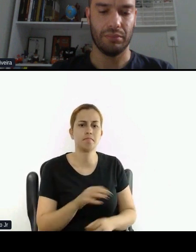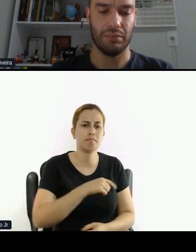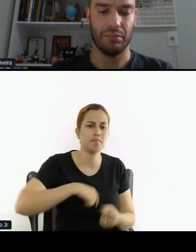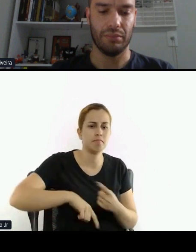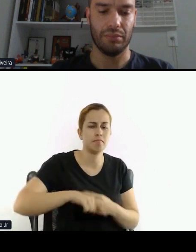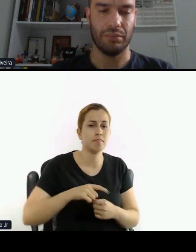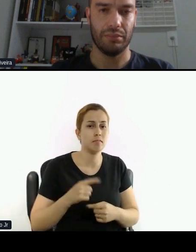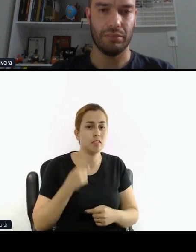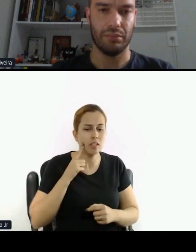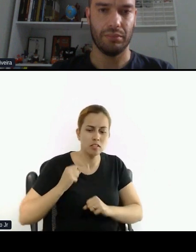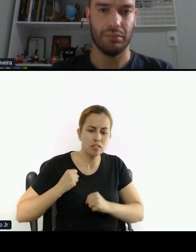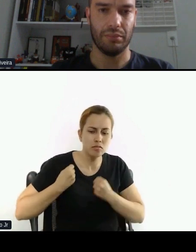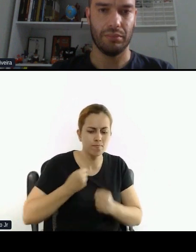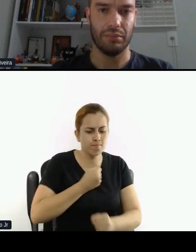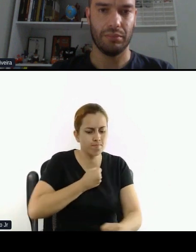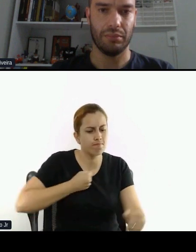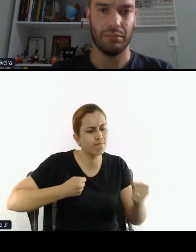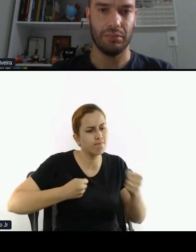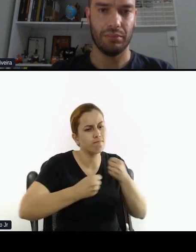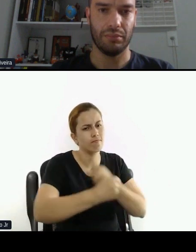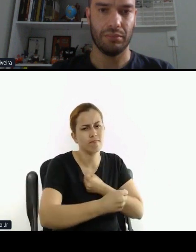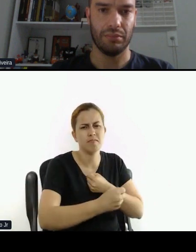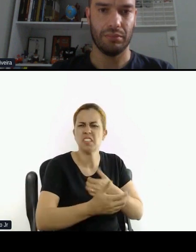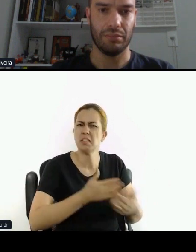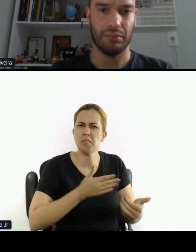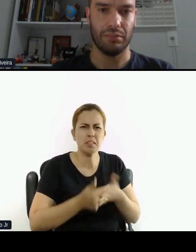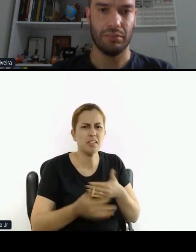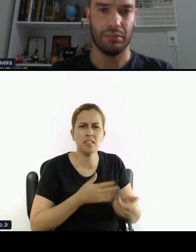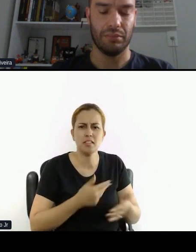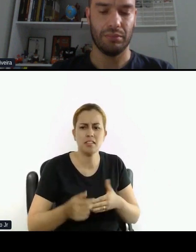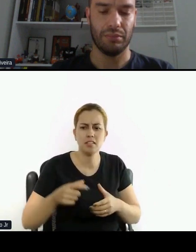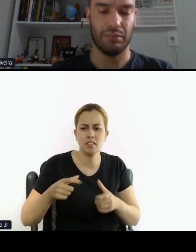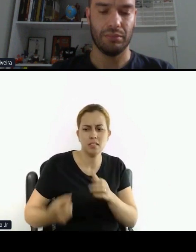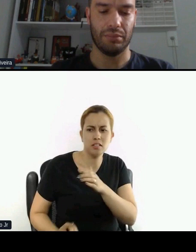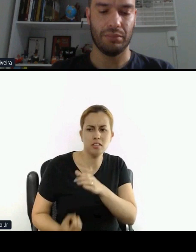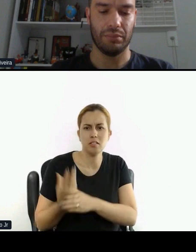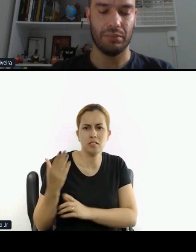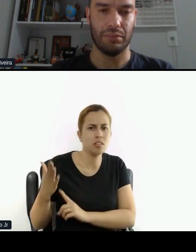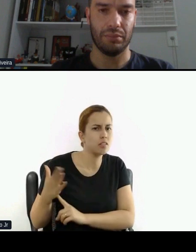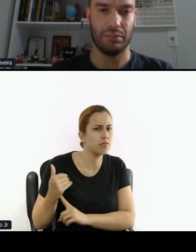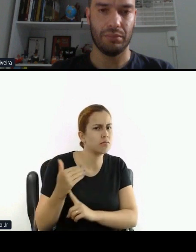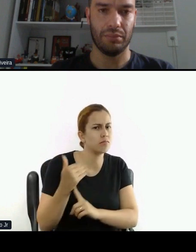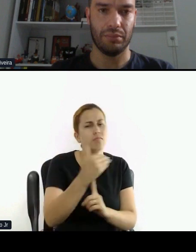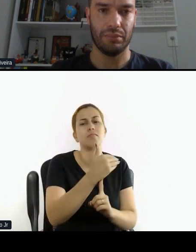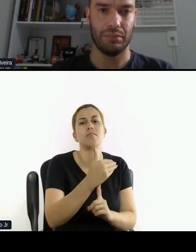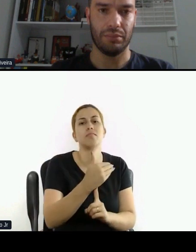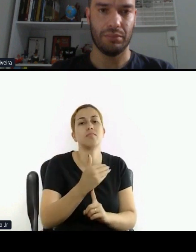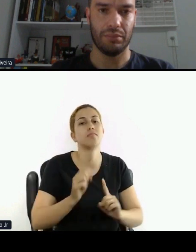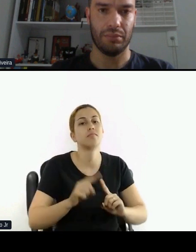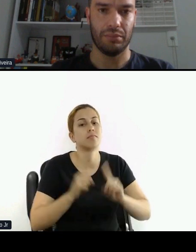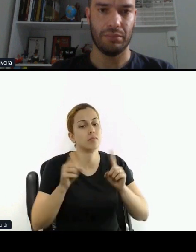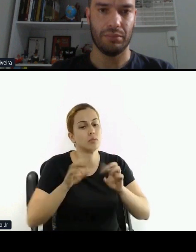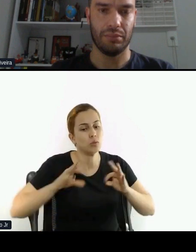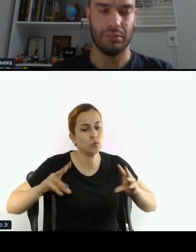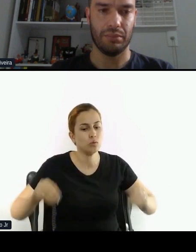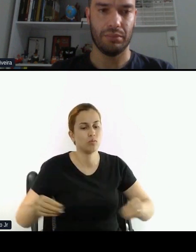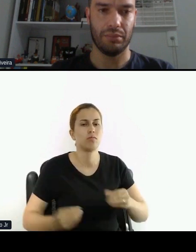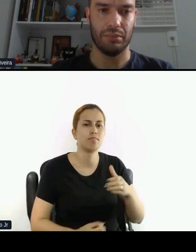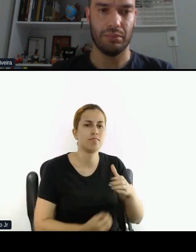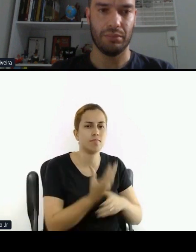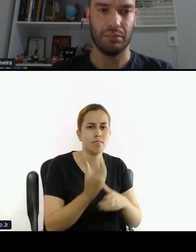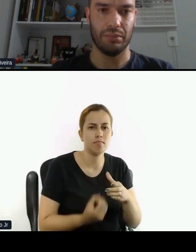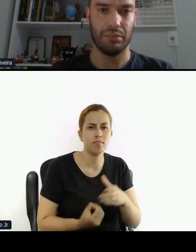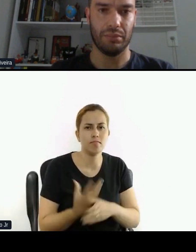no lugar do outro, né, não só, provavelmente na área que a gente desenvolve ali, parte de tecnologia, na hora que eu estou desenvolvendo, criando ali minha aplicação,